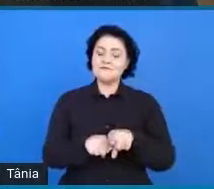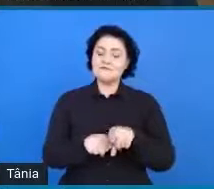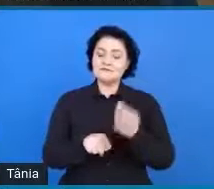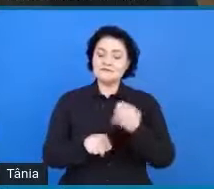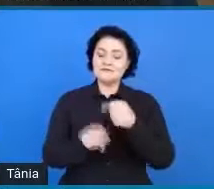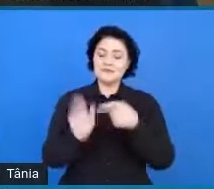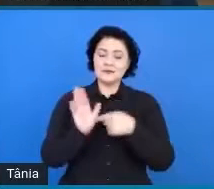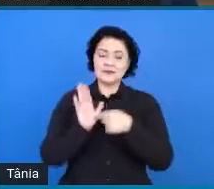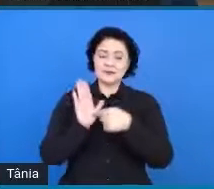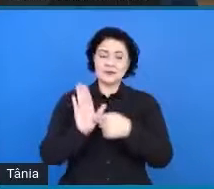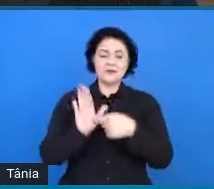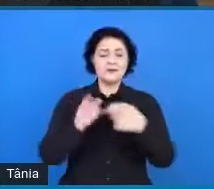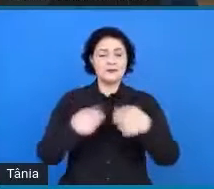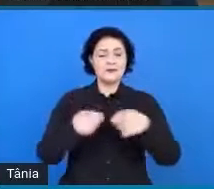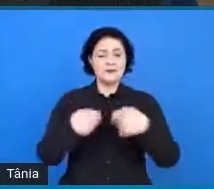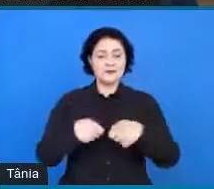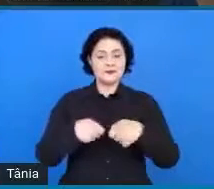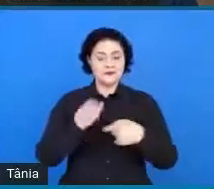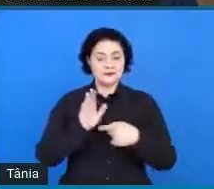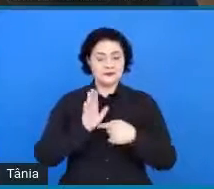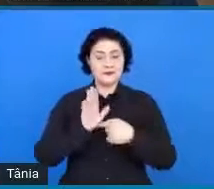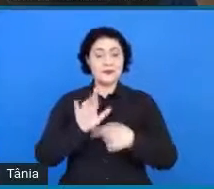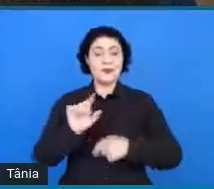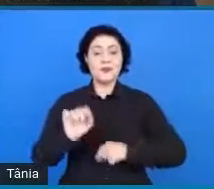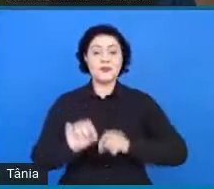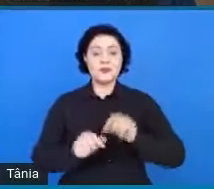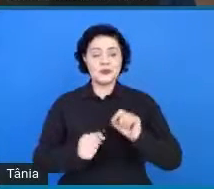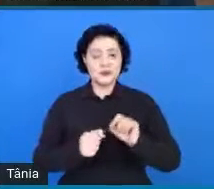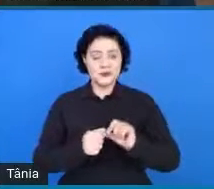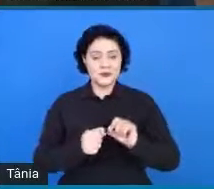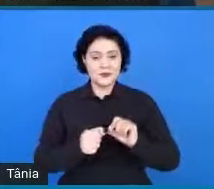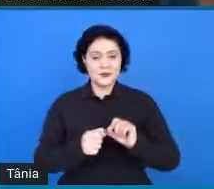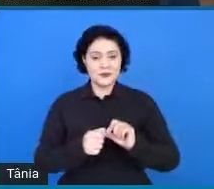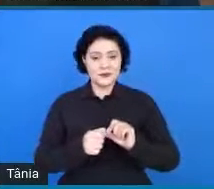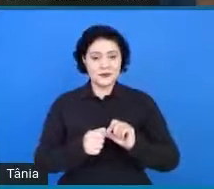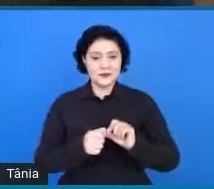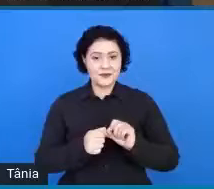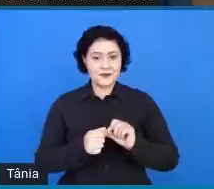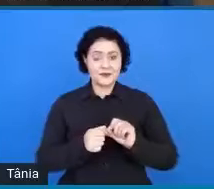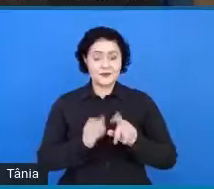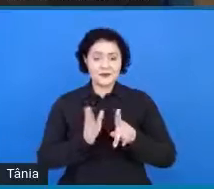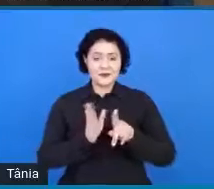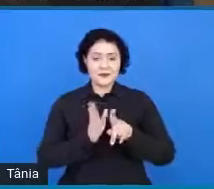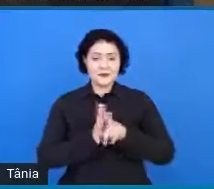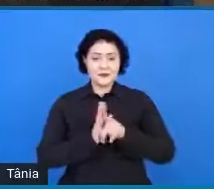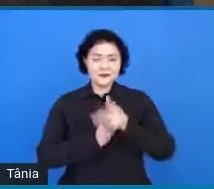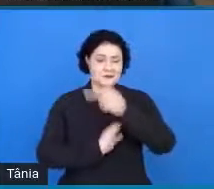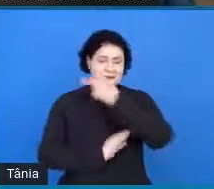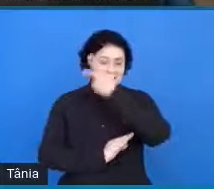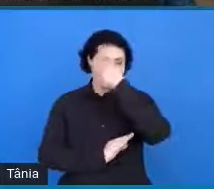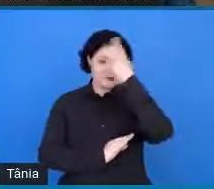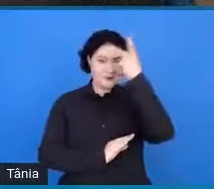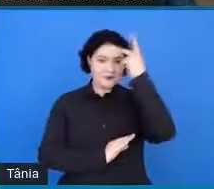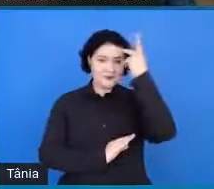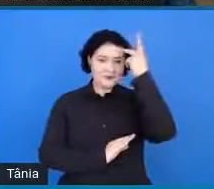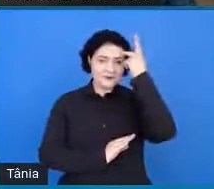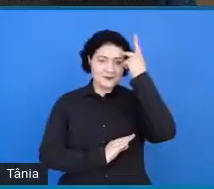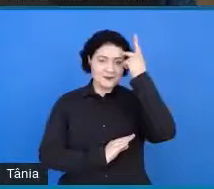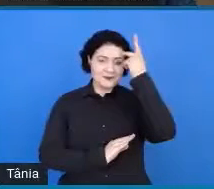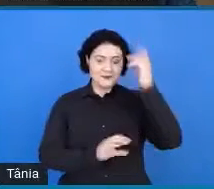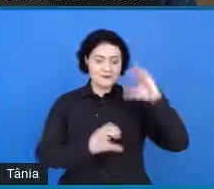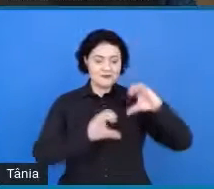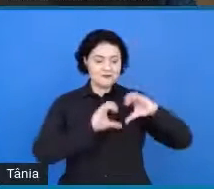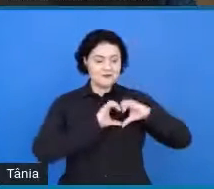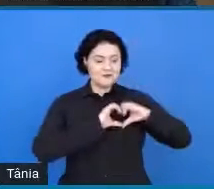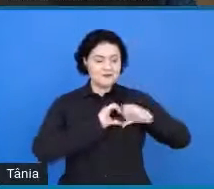necessidade do que precisamos trazer para o coração das pessoas pensam sempre muito nisso